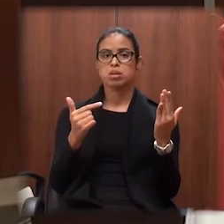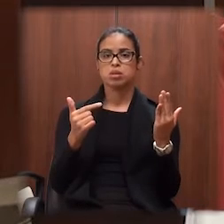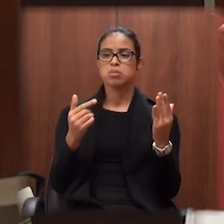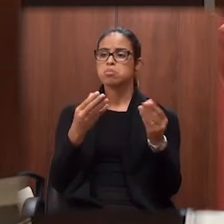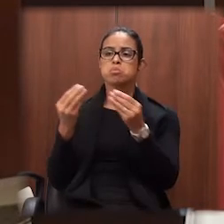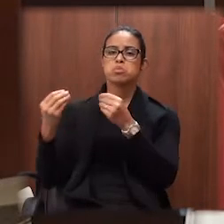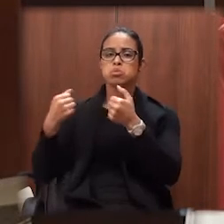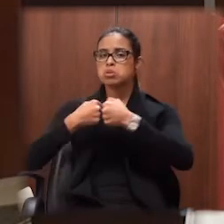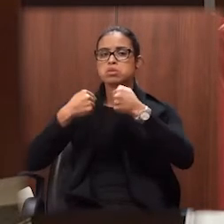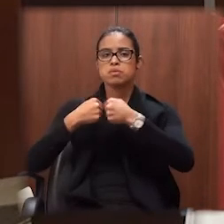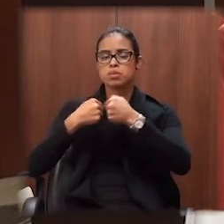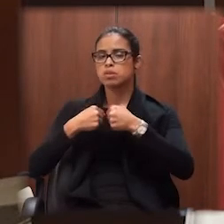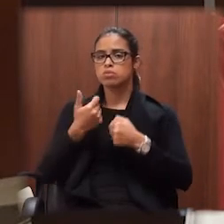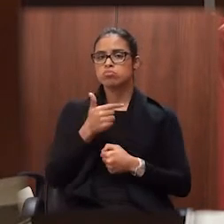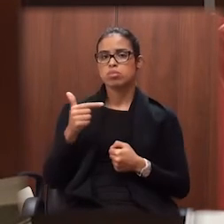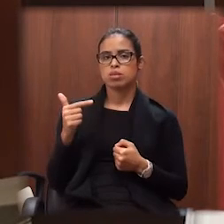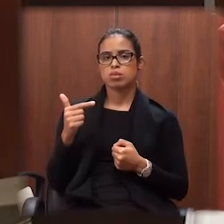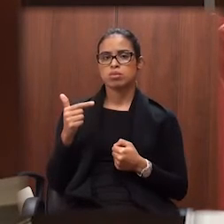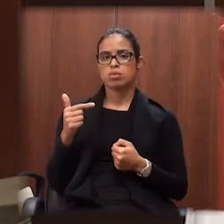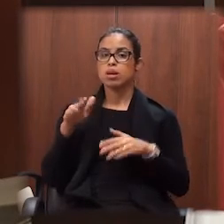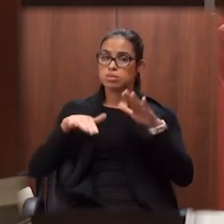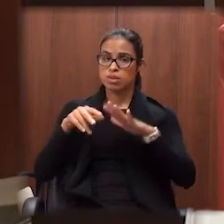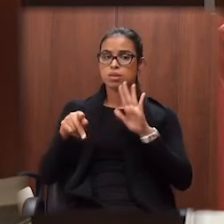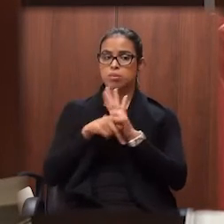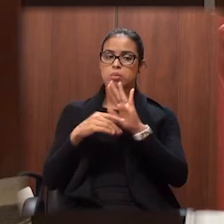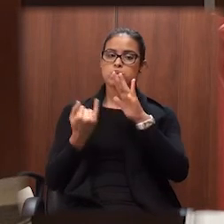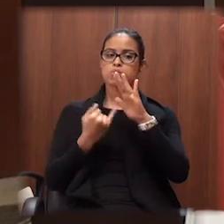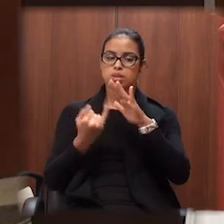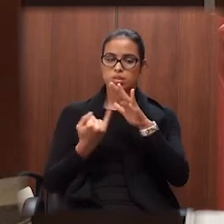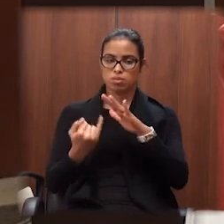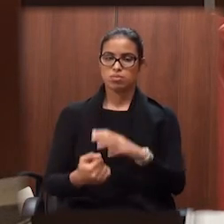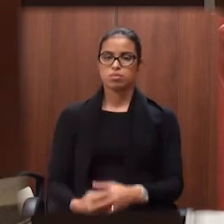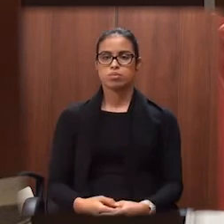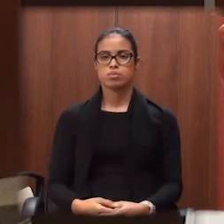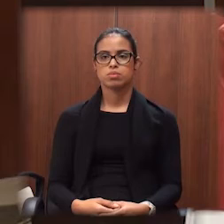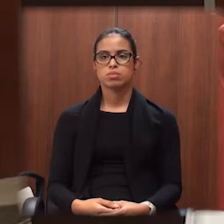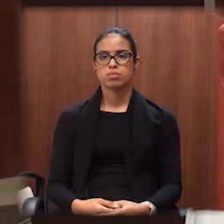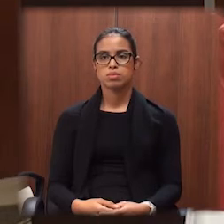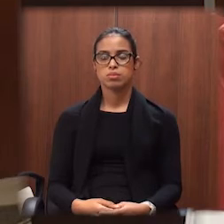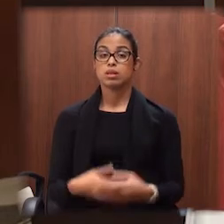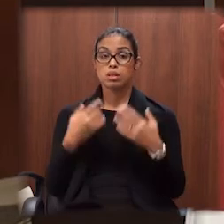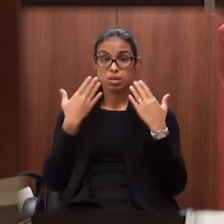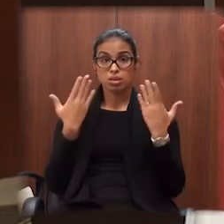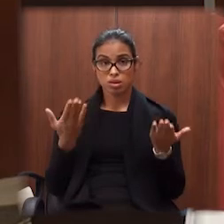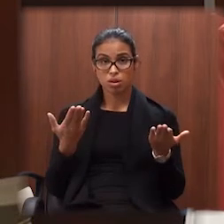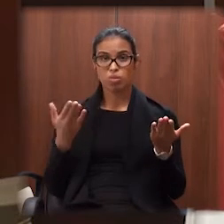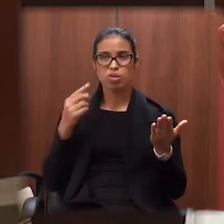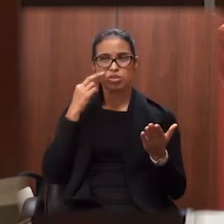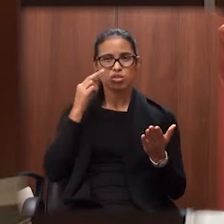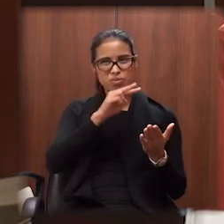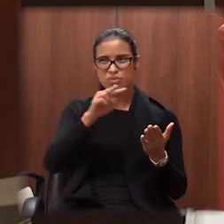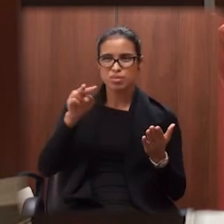do pessoal da própria instituição. Então, diante desse quadro